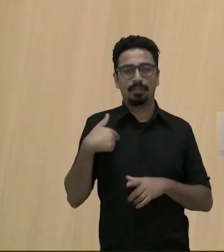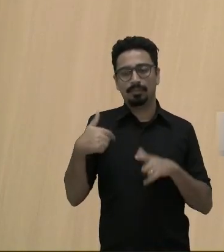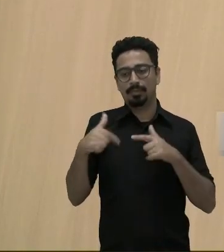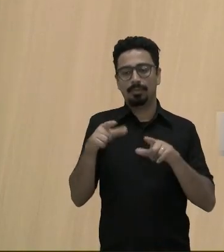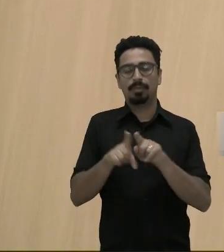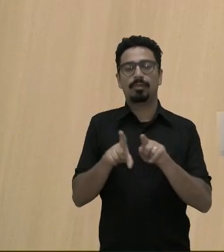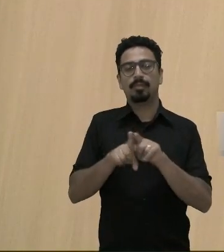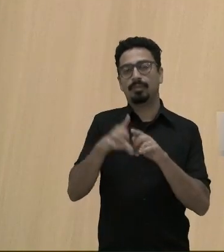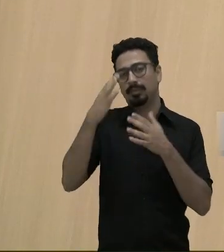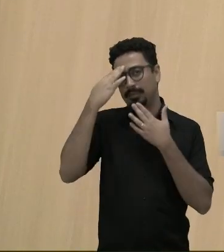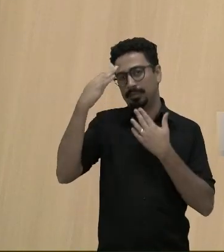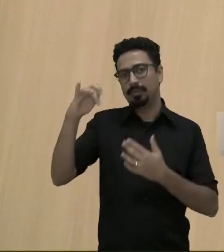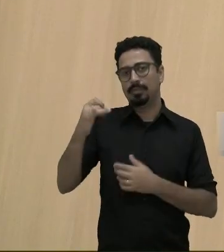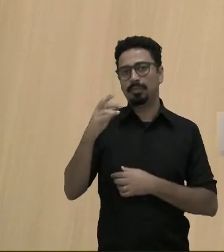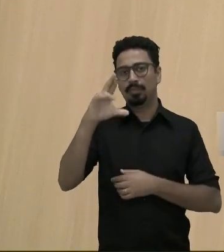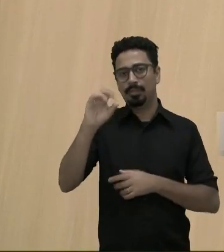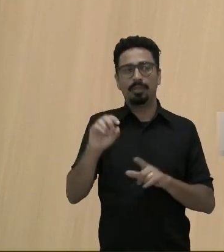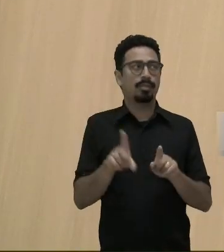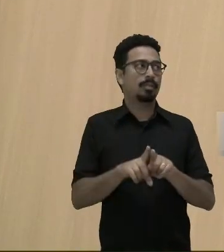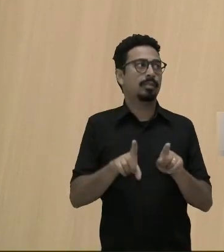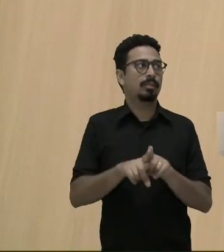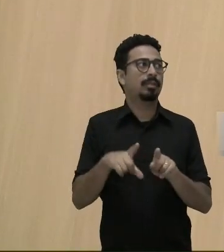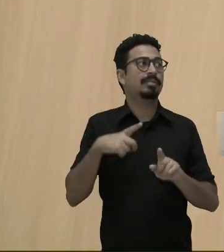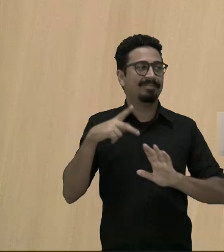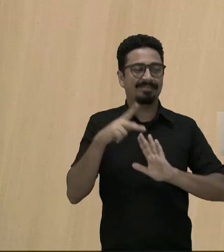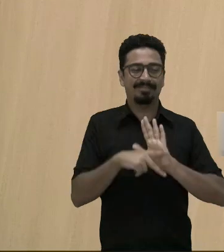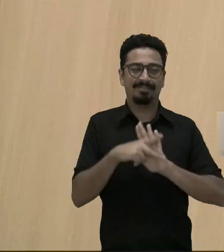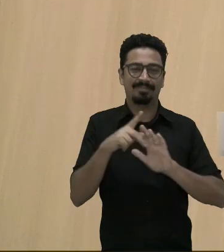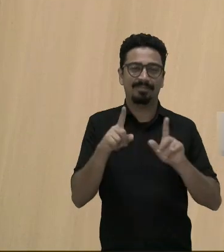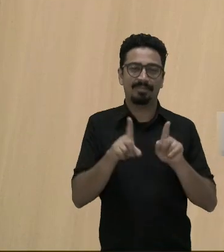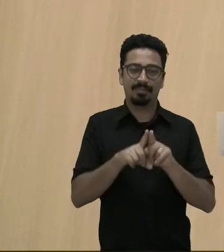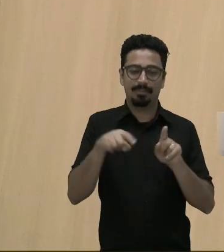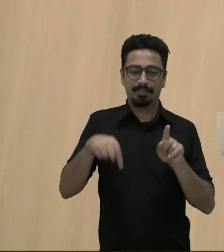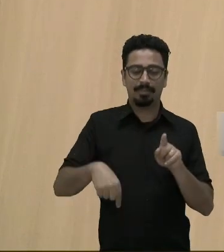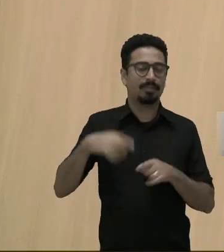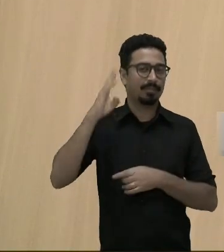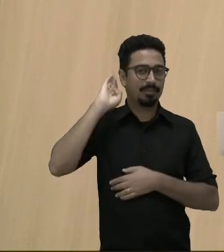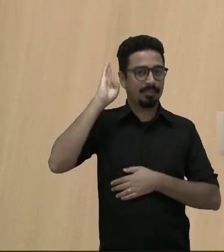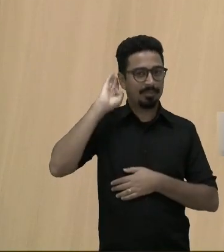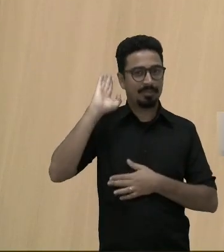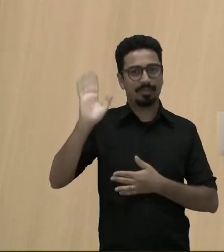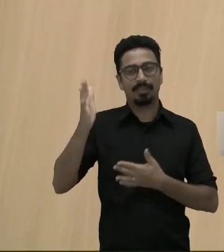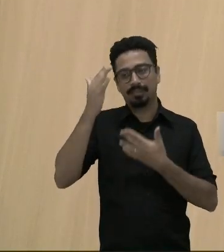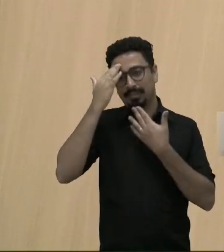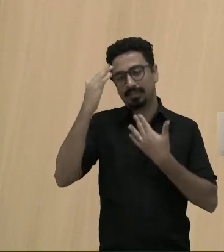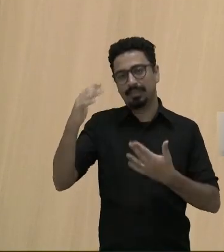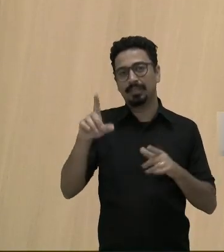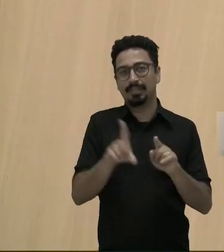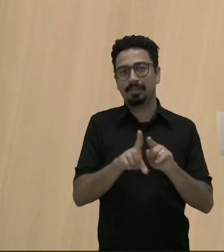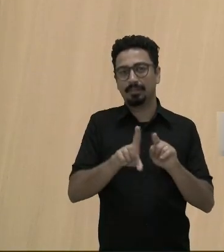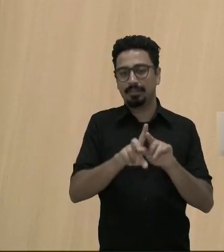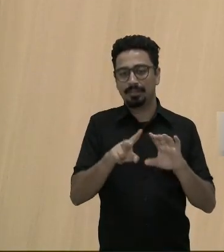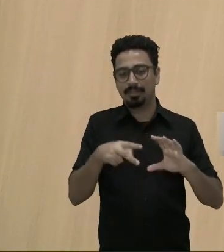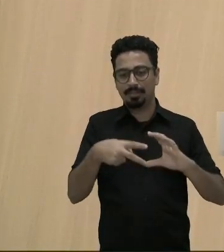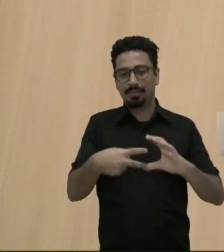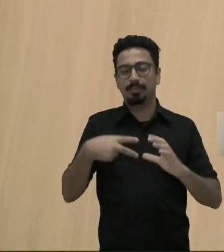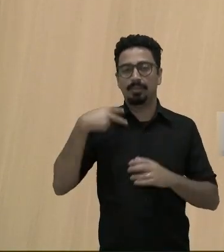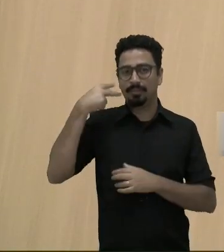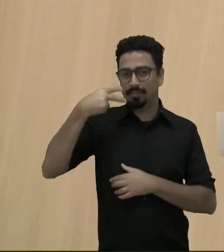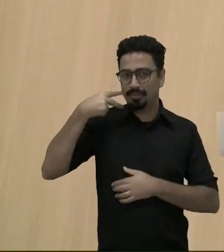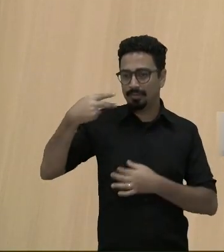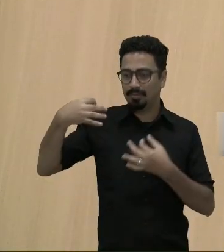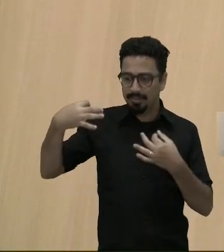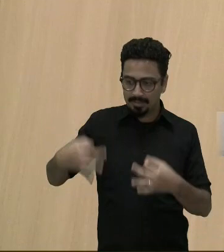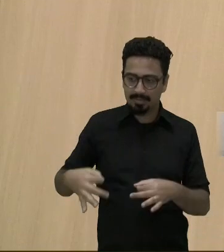amigo Jairo, que trouxe esse projeto para Taubaté. Agradecer a Câmara Municipal por ter